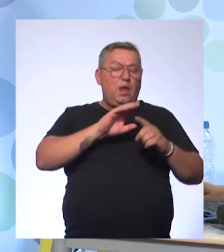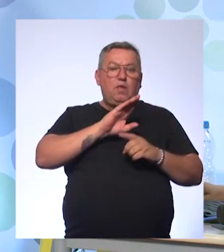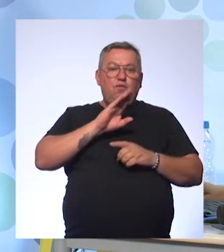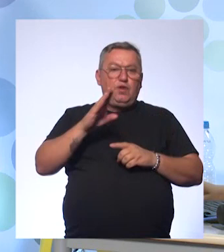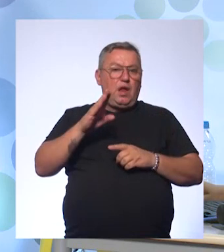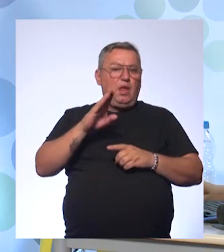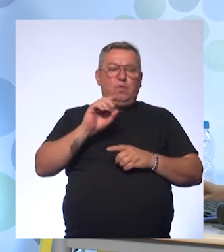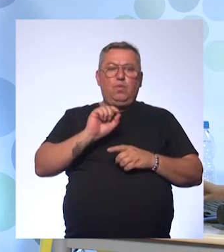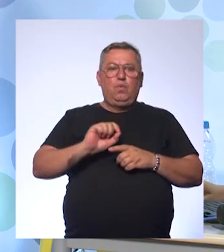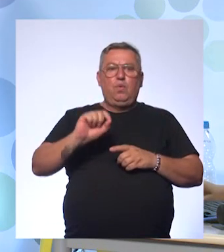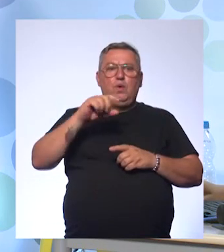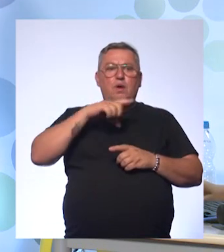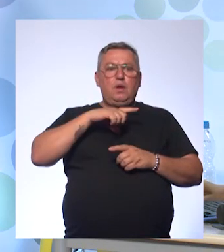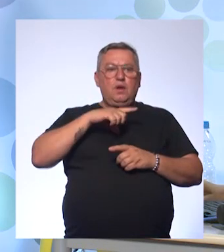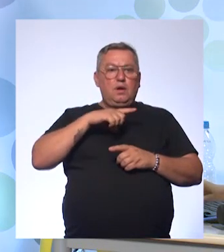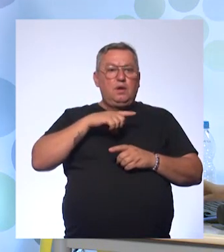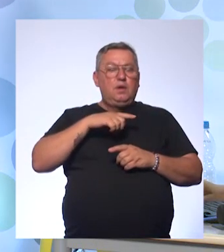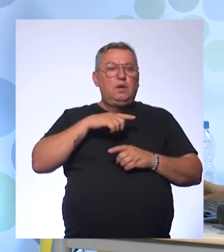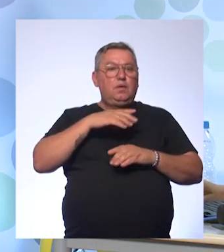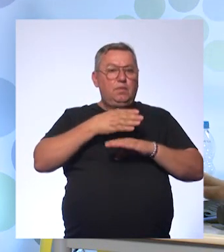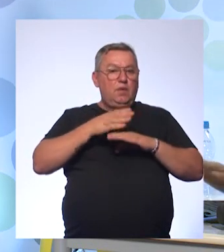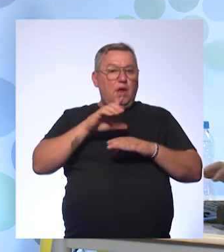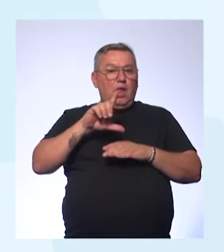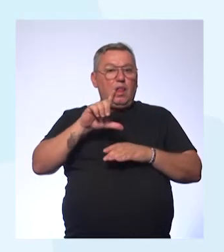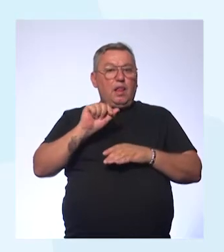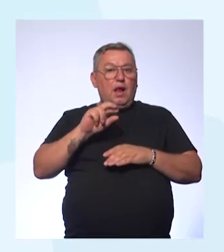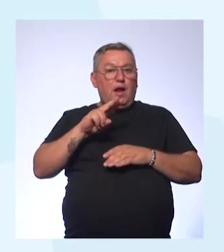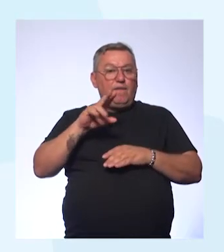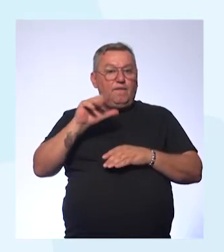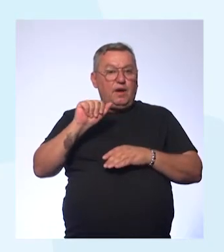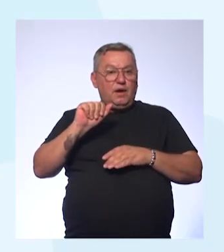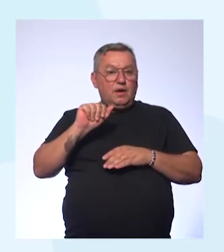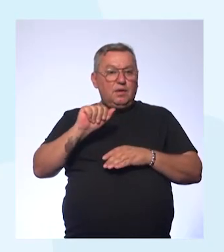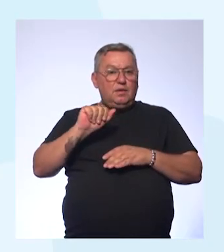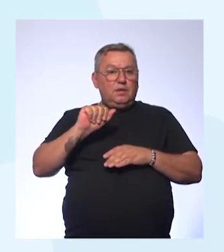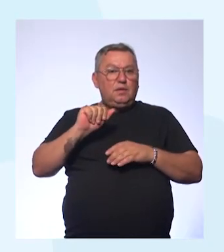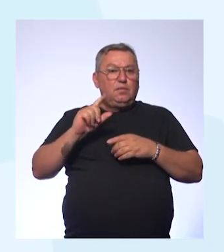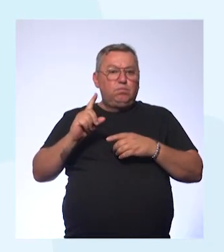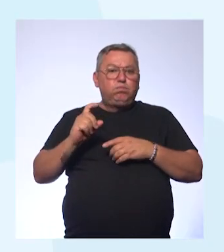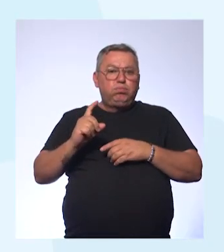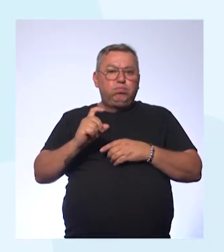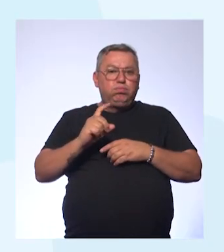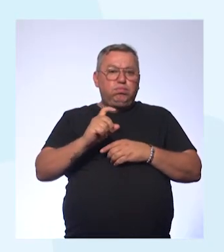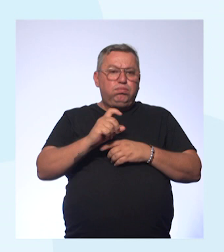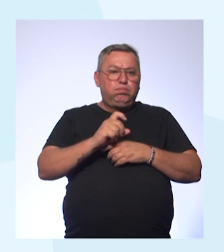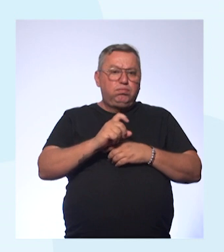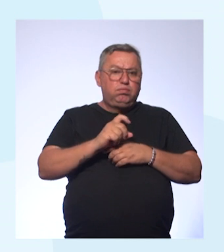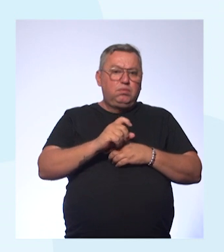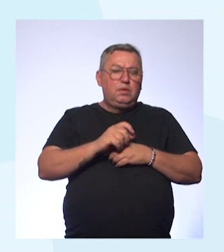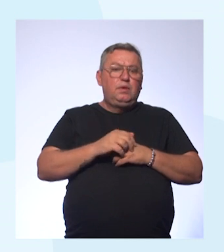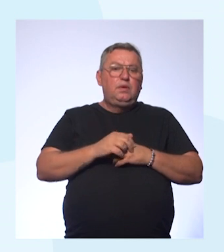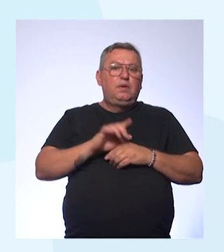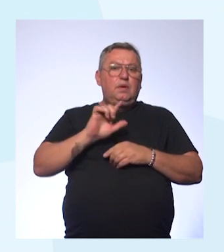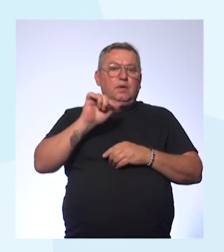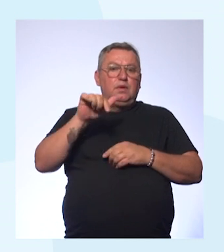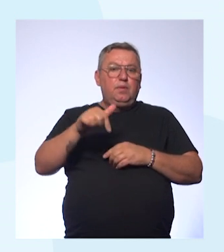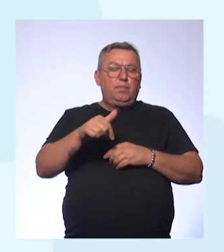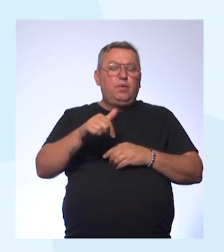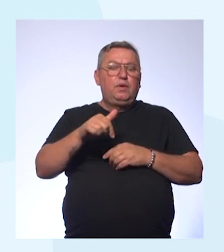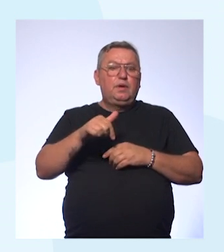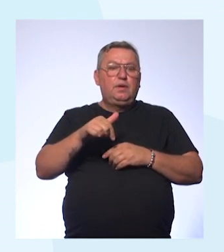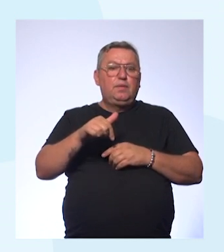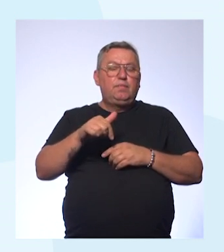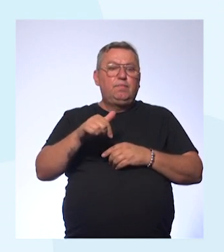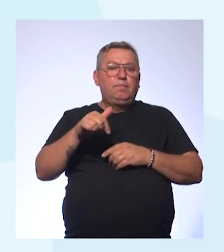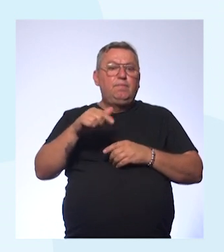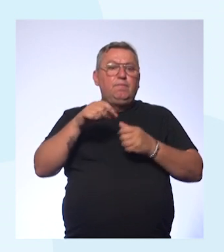ou seja, tem um estágio larval, e aí essa larva ela é livre natante, né? E depois